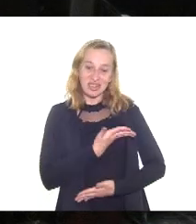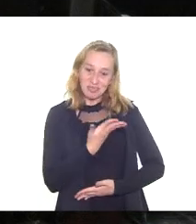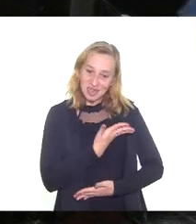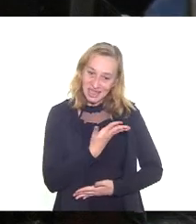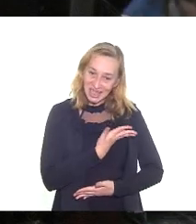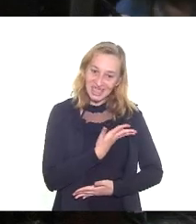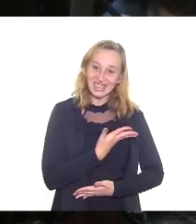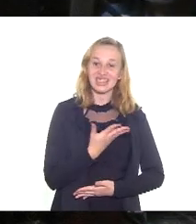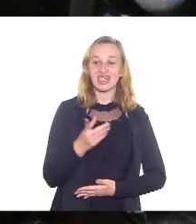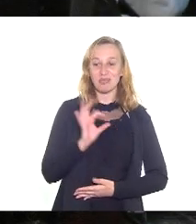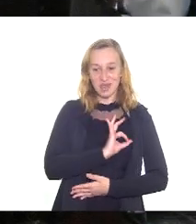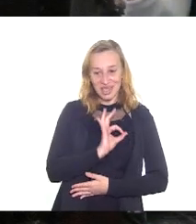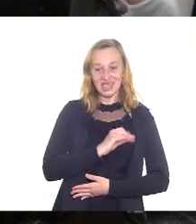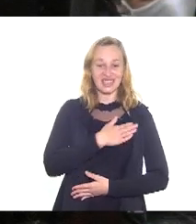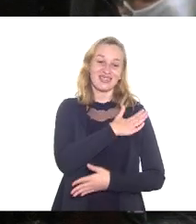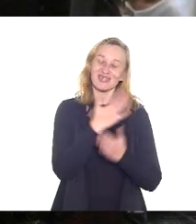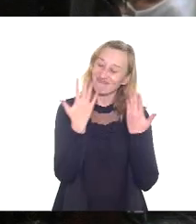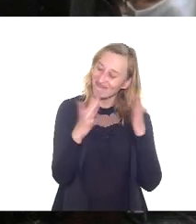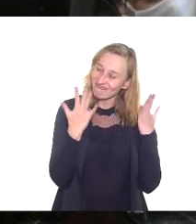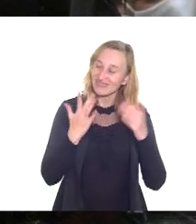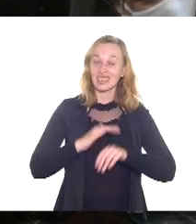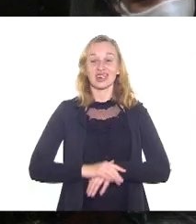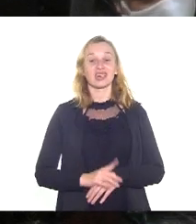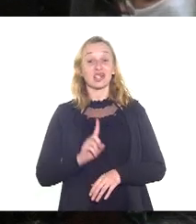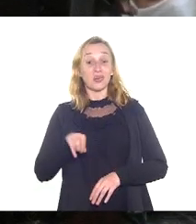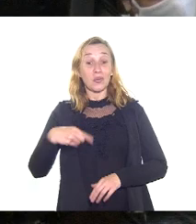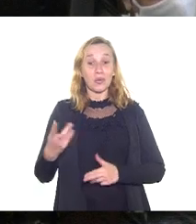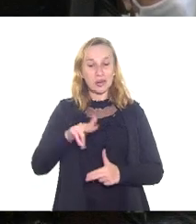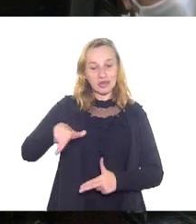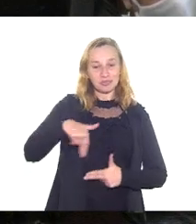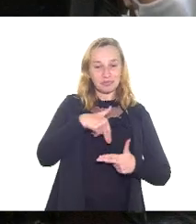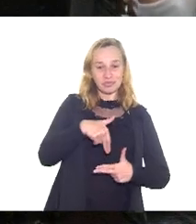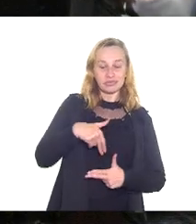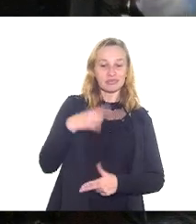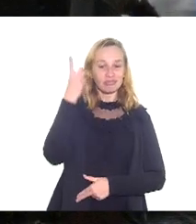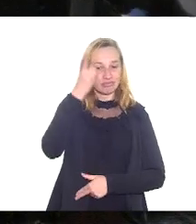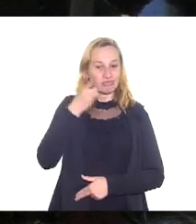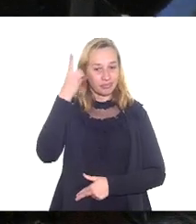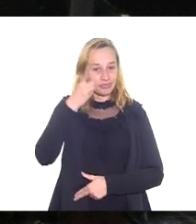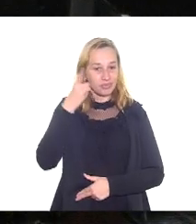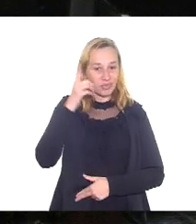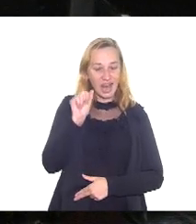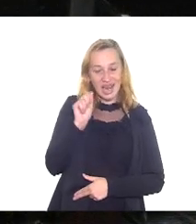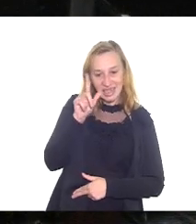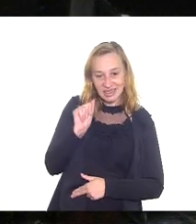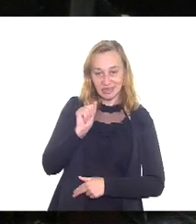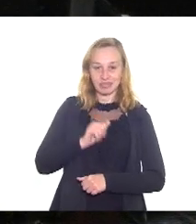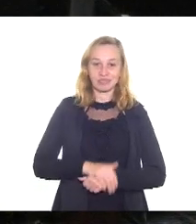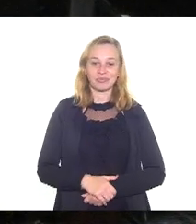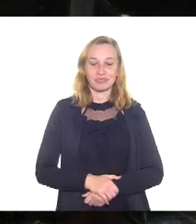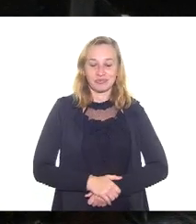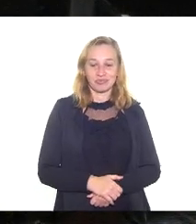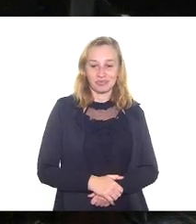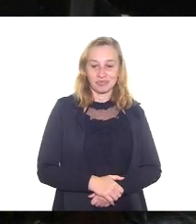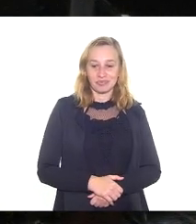companheiras da Polícia Civil os nossos aplausos. Próximo orador inscrito é a nobre deputada Alana Passos.